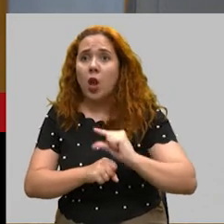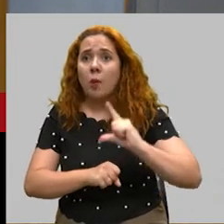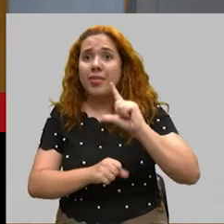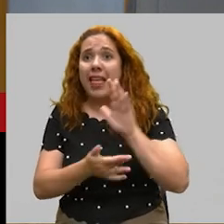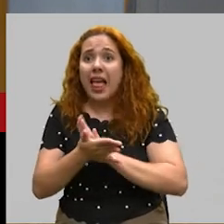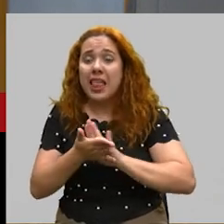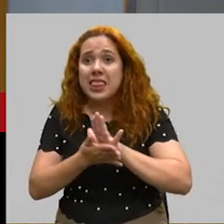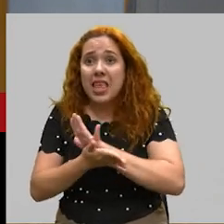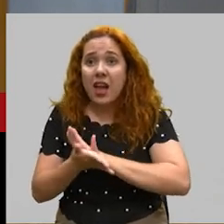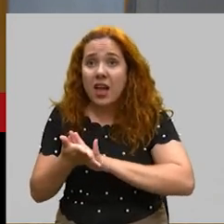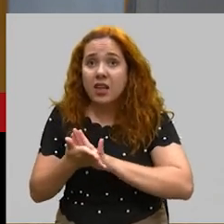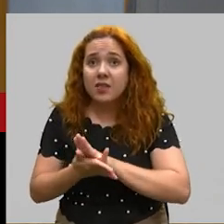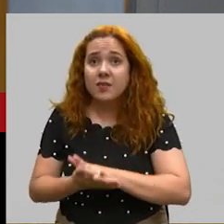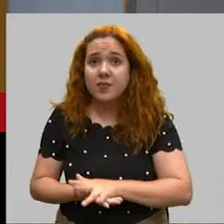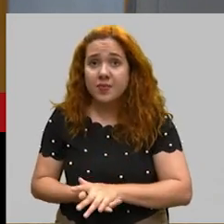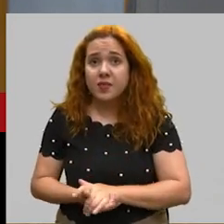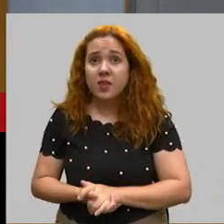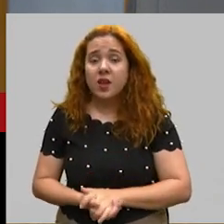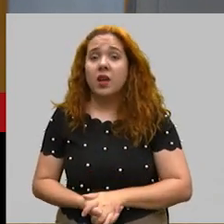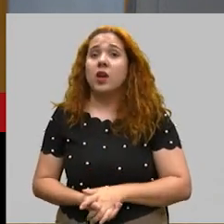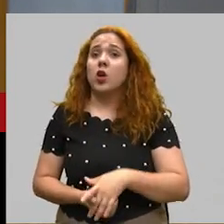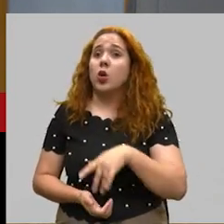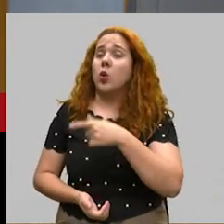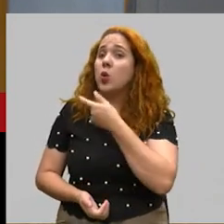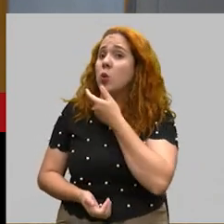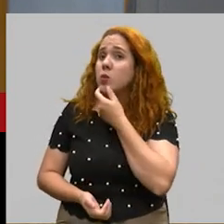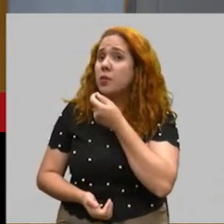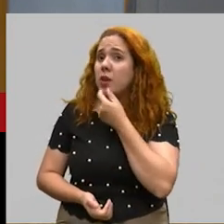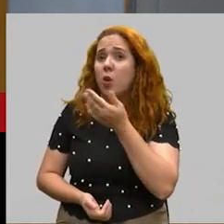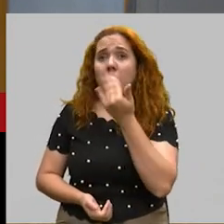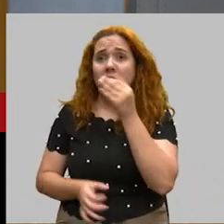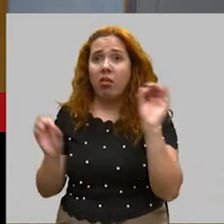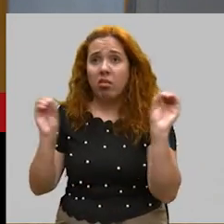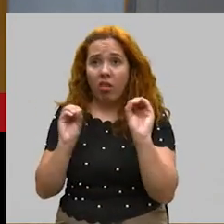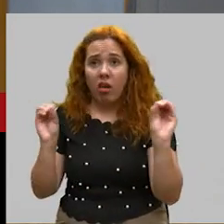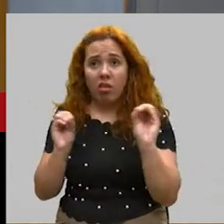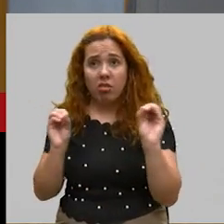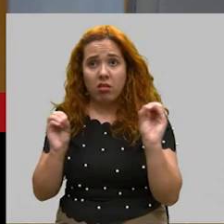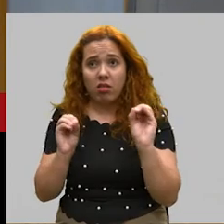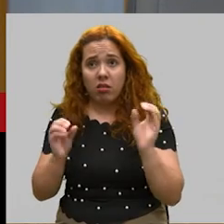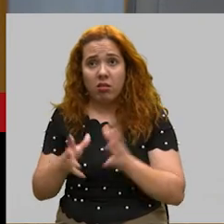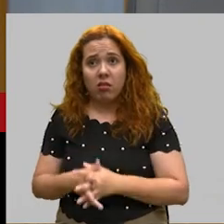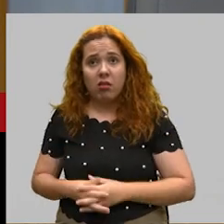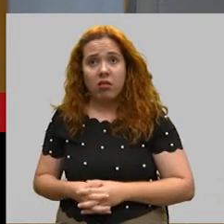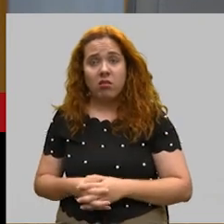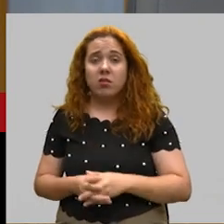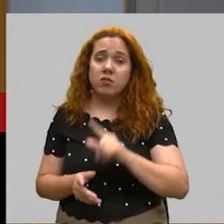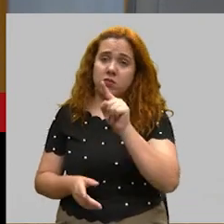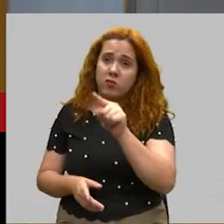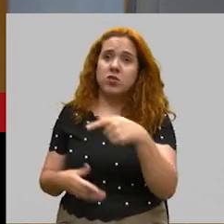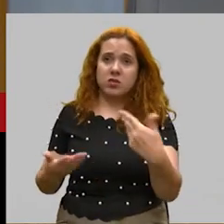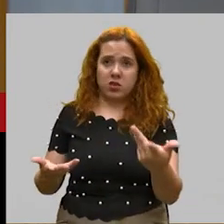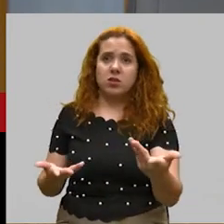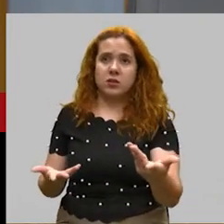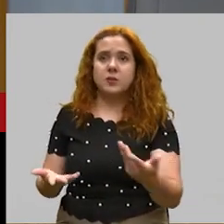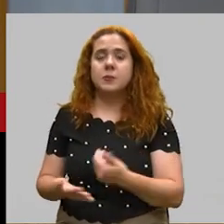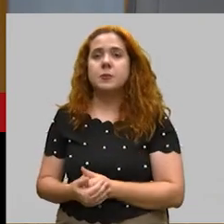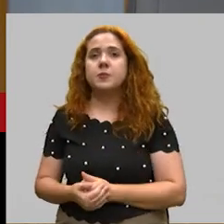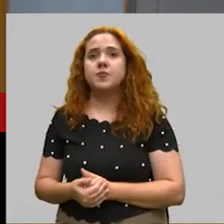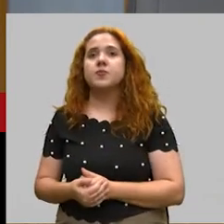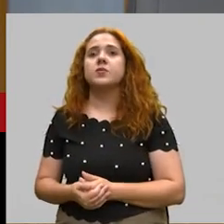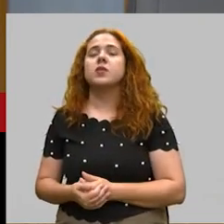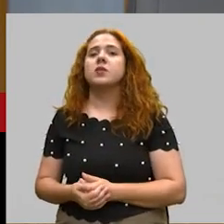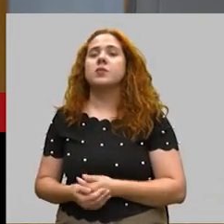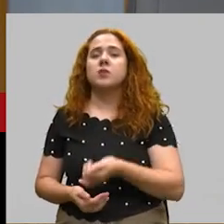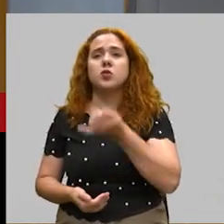congelado vai deixar os meninos na escola sem merenda no caso de vocês então era isso me